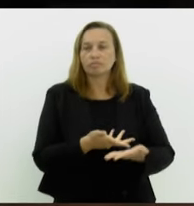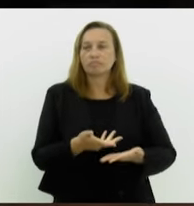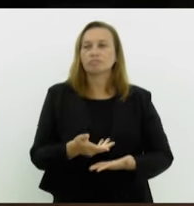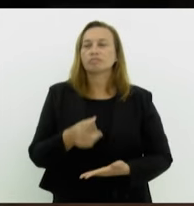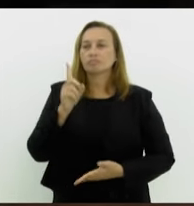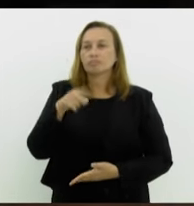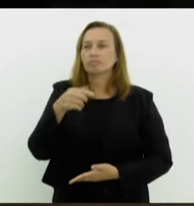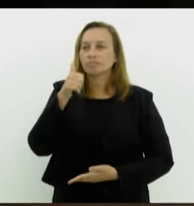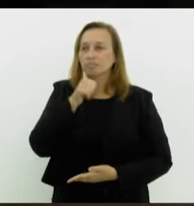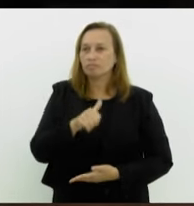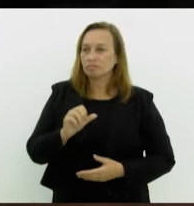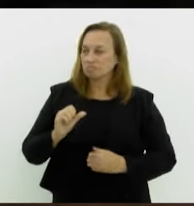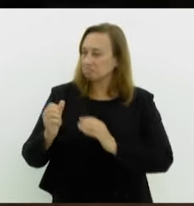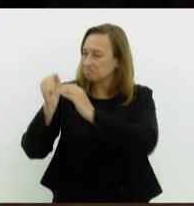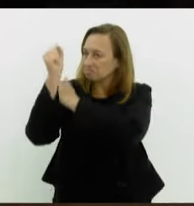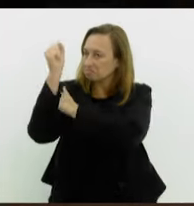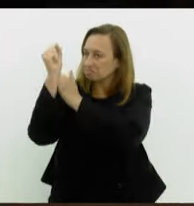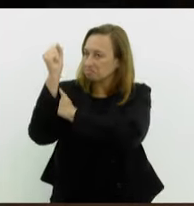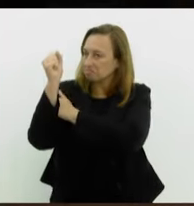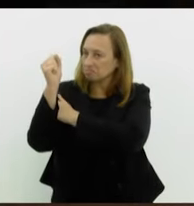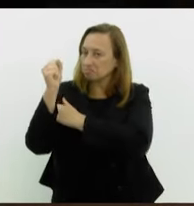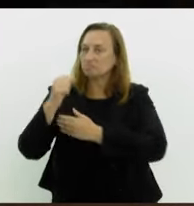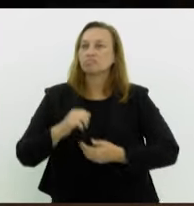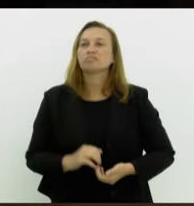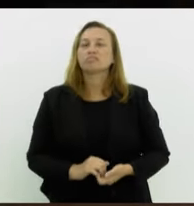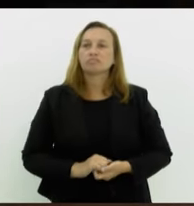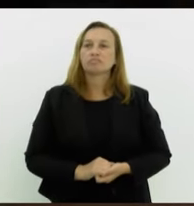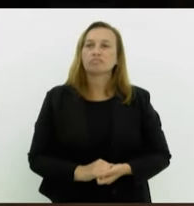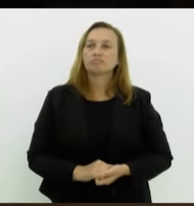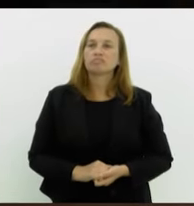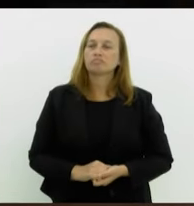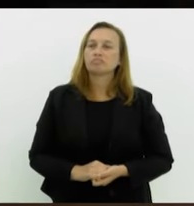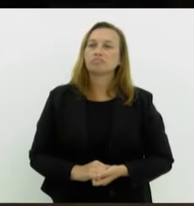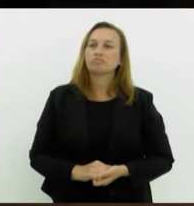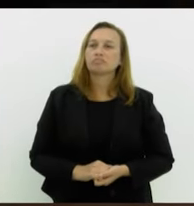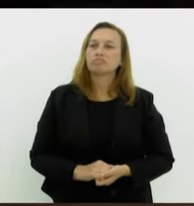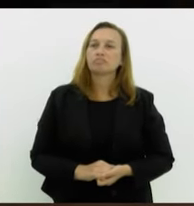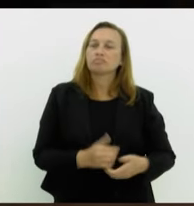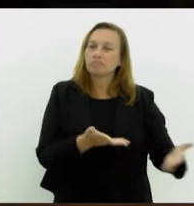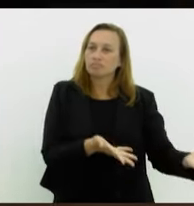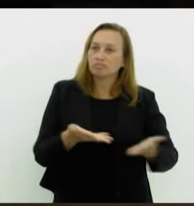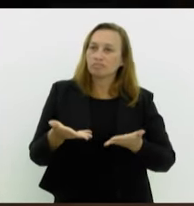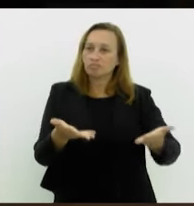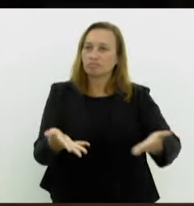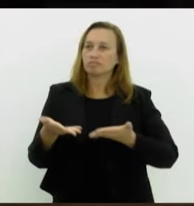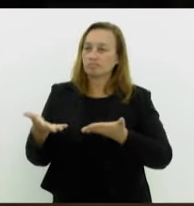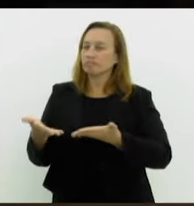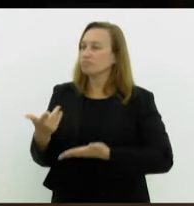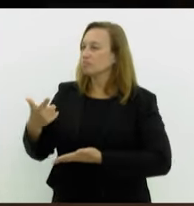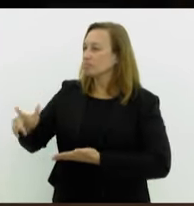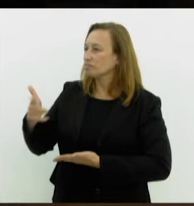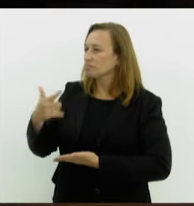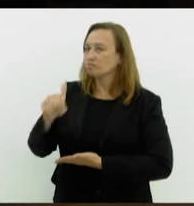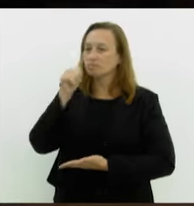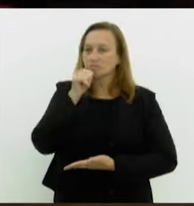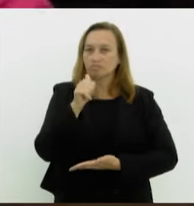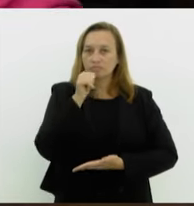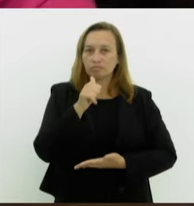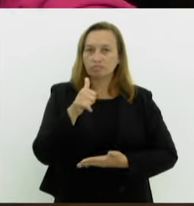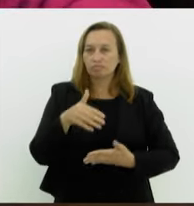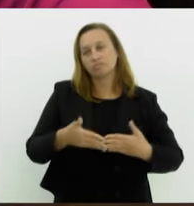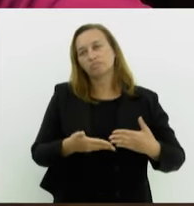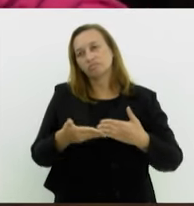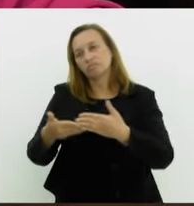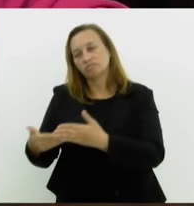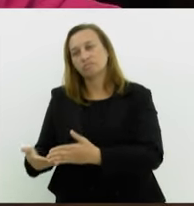é uma mulher empoderada é aquela que se empodera e sai puxando outras compartilhando o caminho que ela trilhou